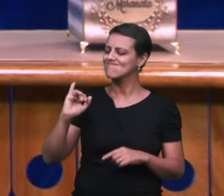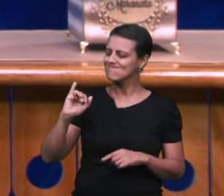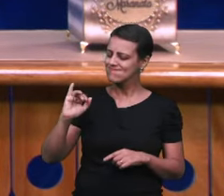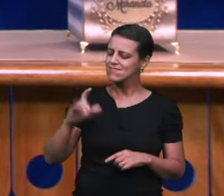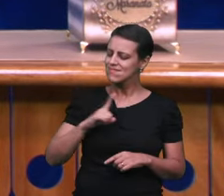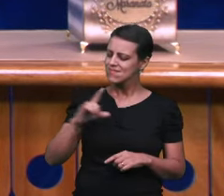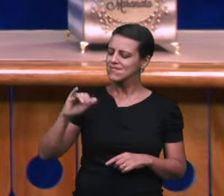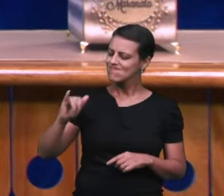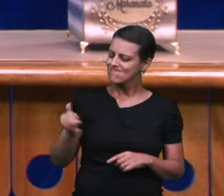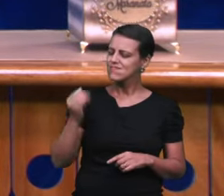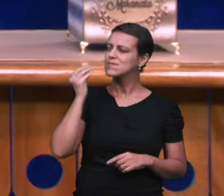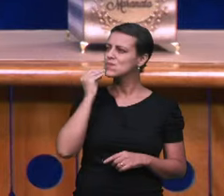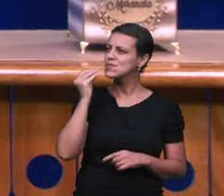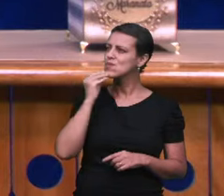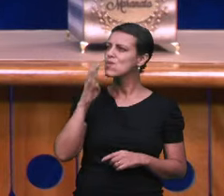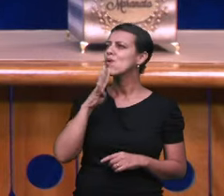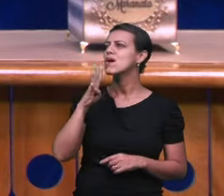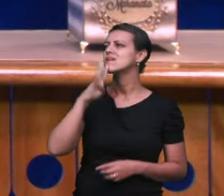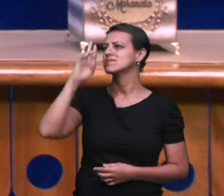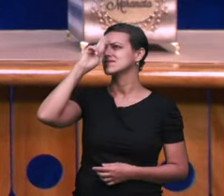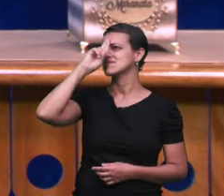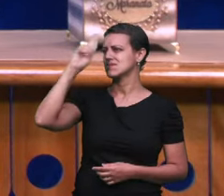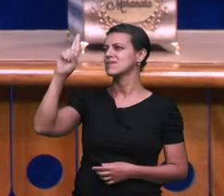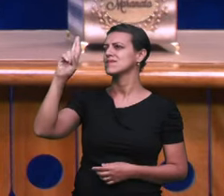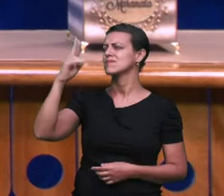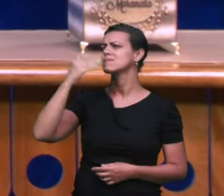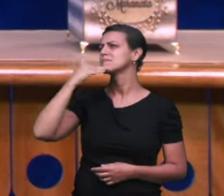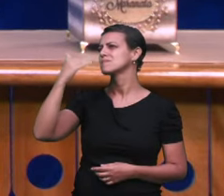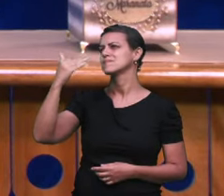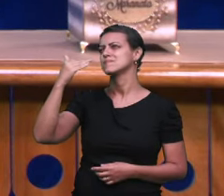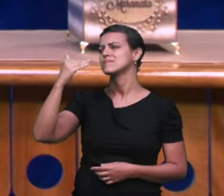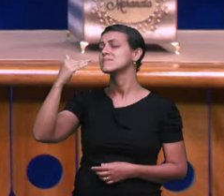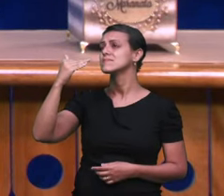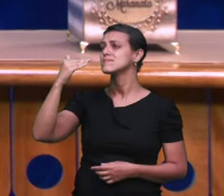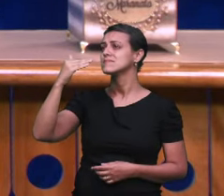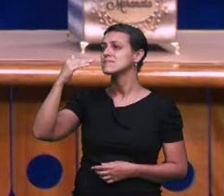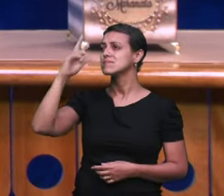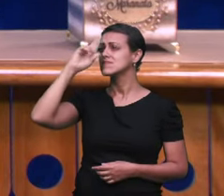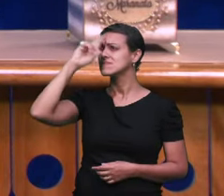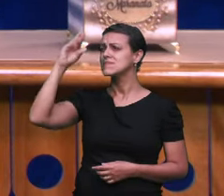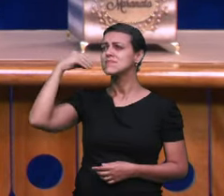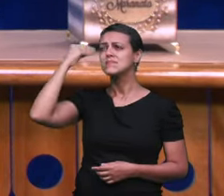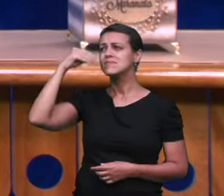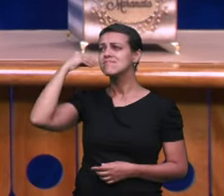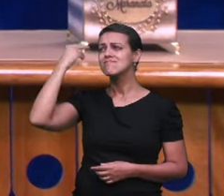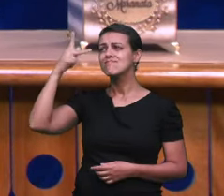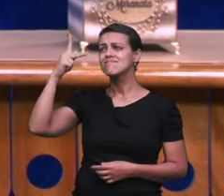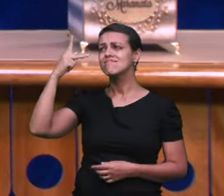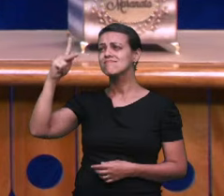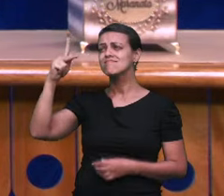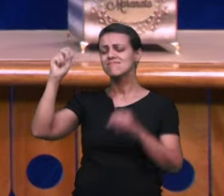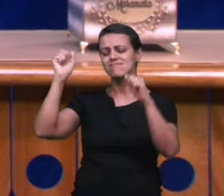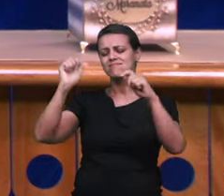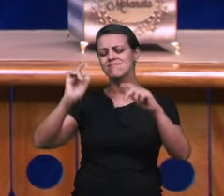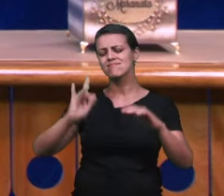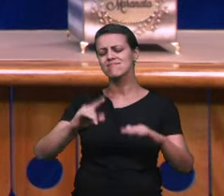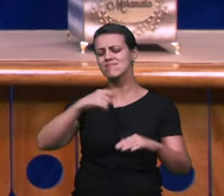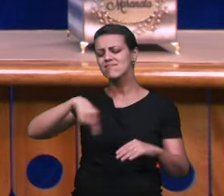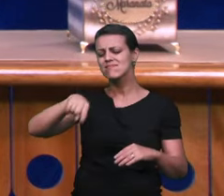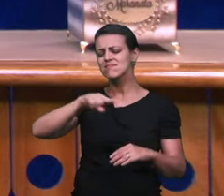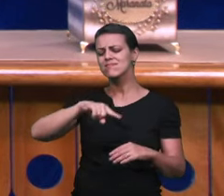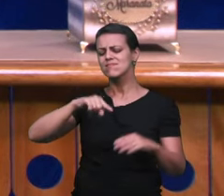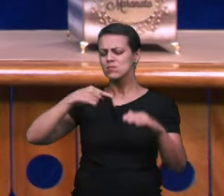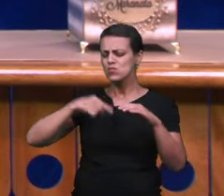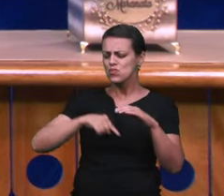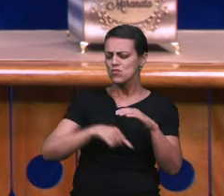bênção de Te conhecerem. Pedimos, Senhor, que esta experiência contigo, ela se torne cada vez mais